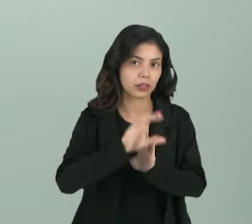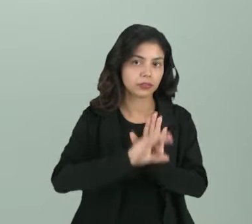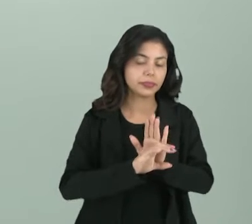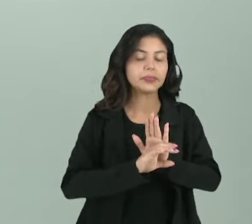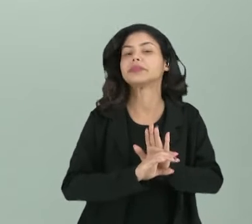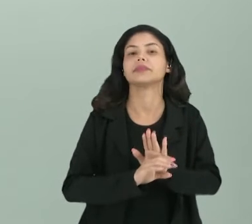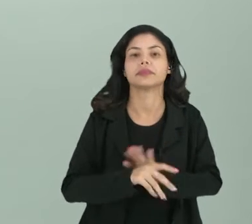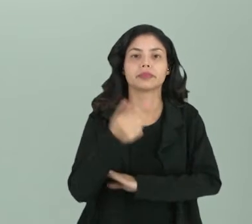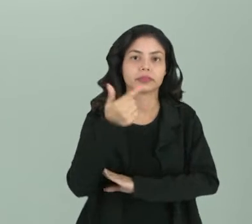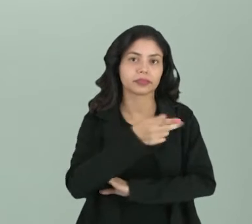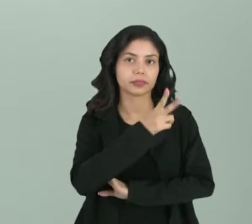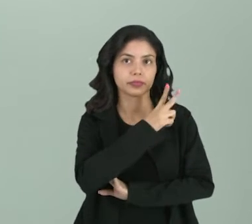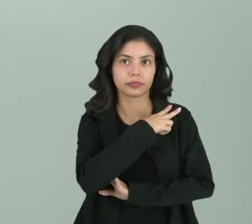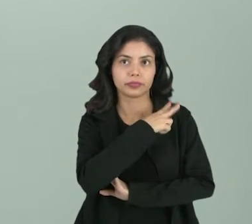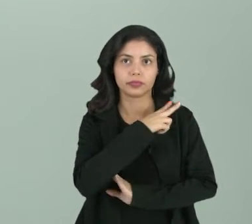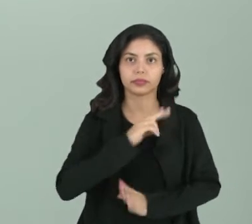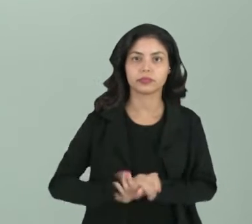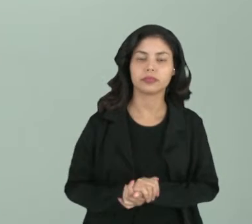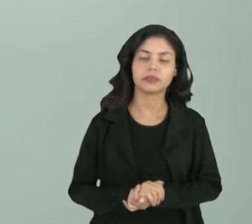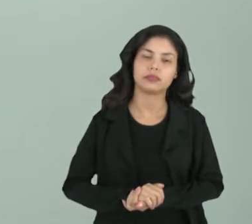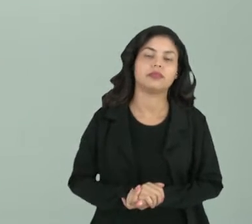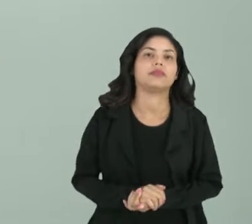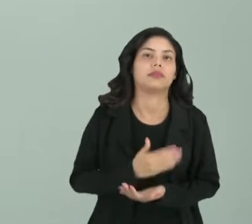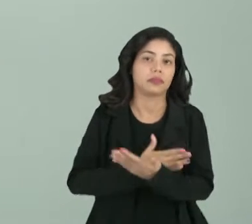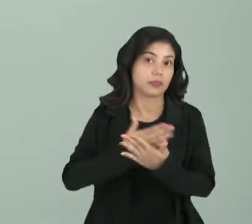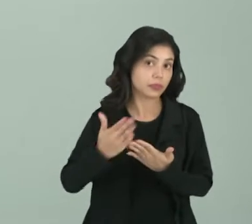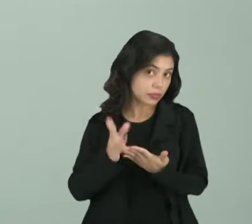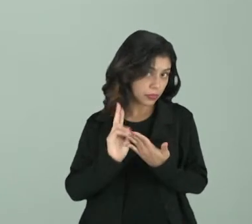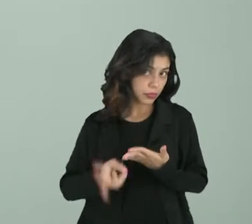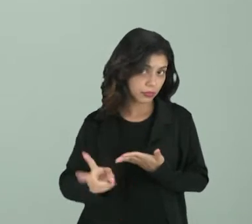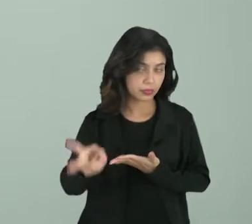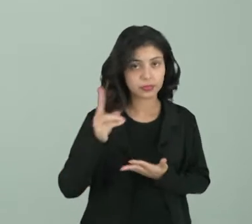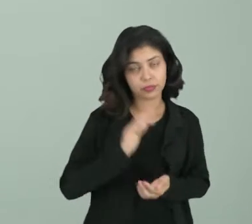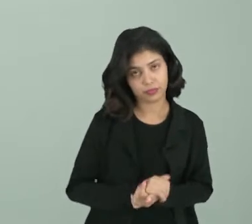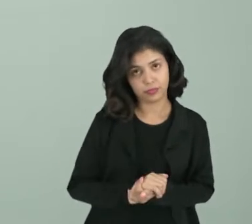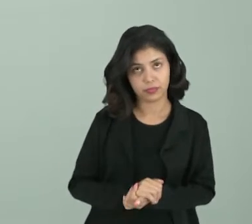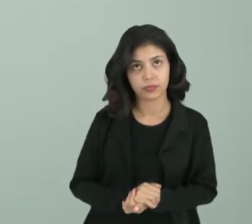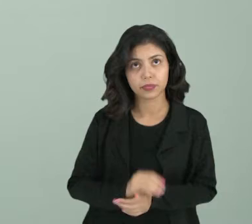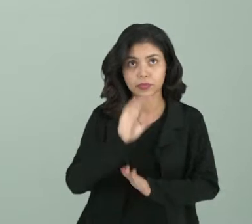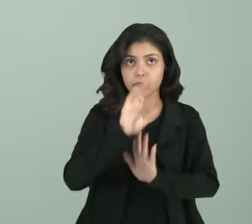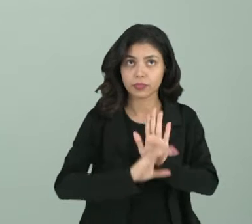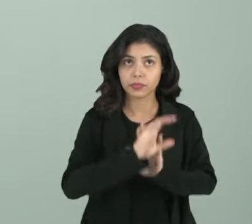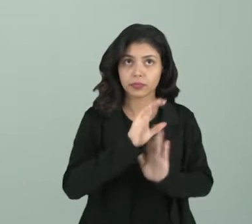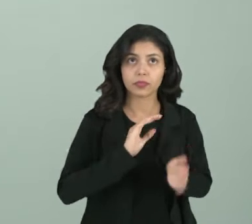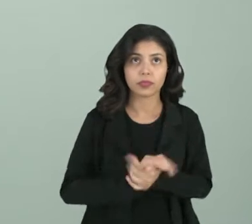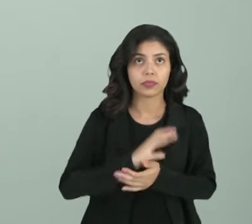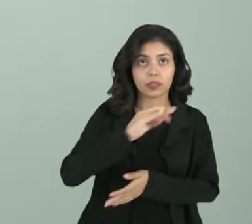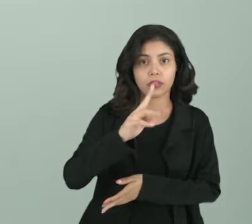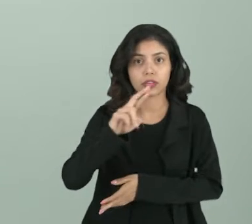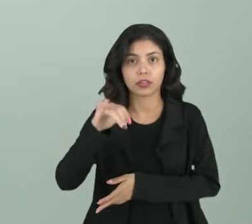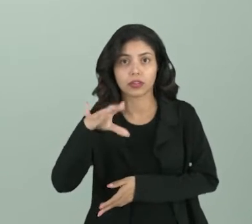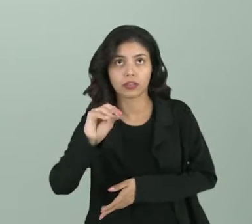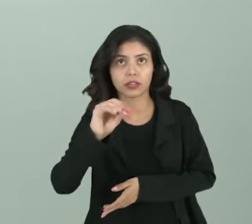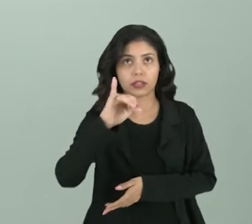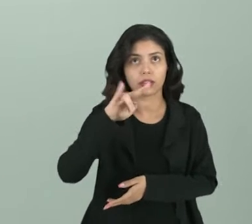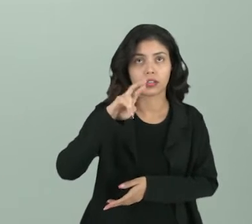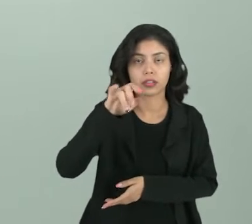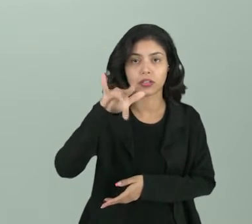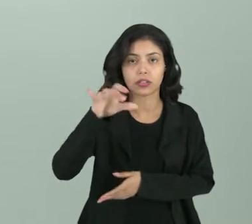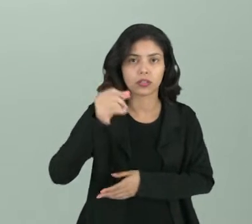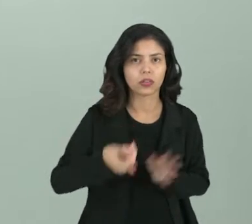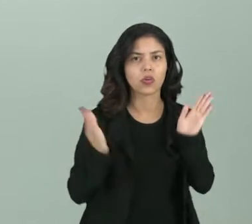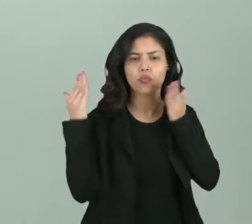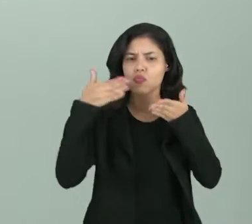conteúdos de química da segunda série e pra gente iniciar e dar continuidade dos conteúdos sobre compostos inorgânicos hoje o nosso